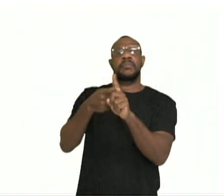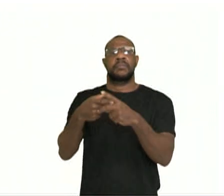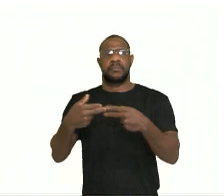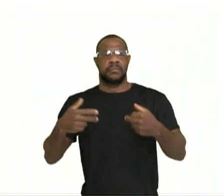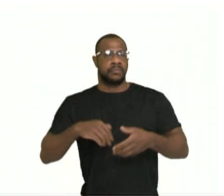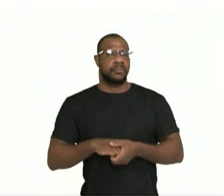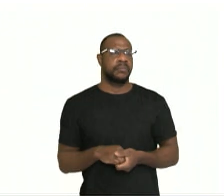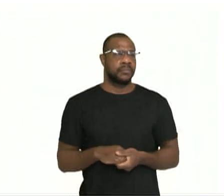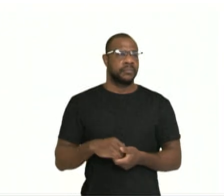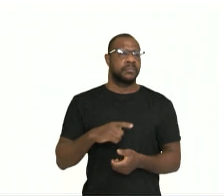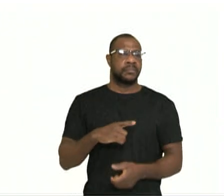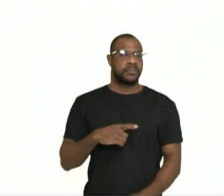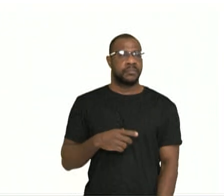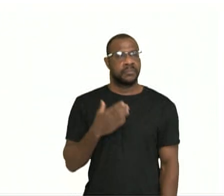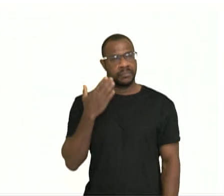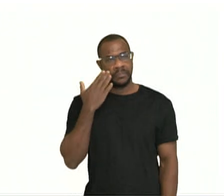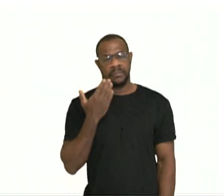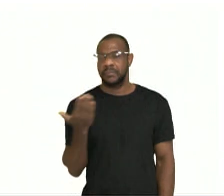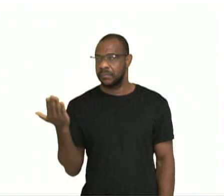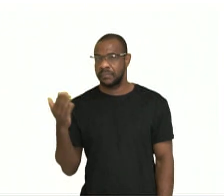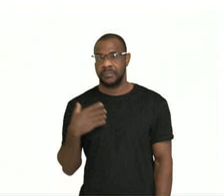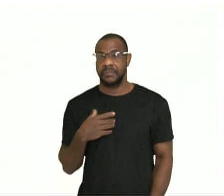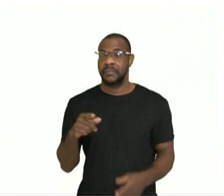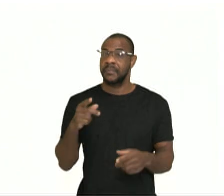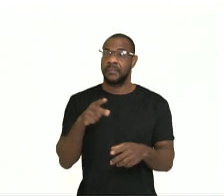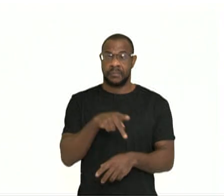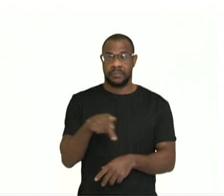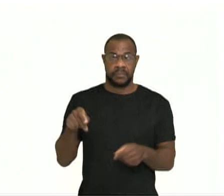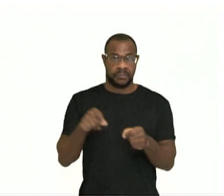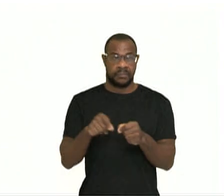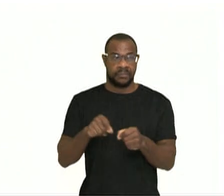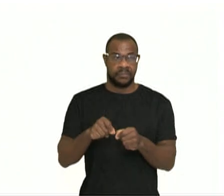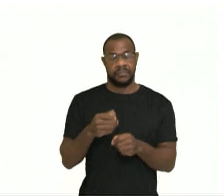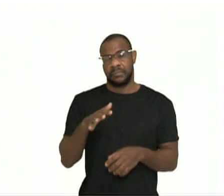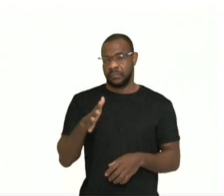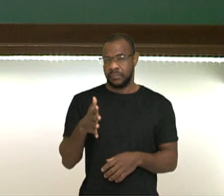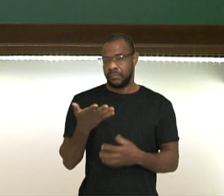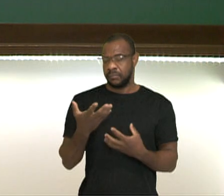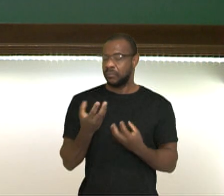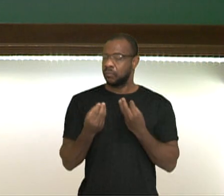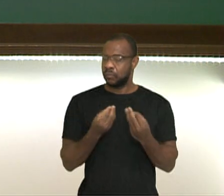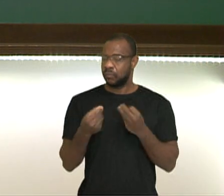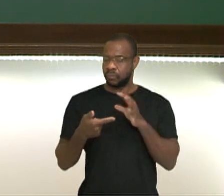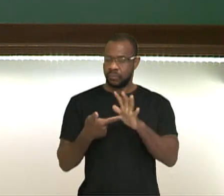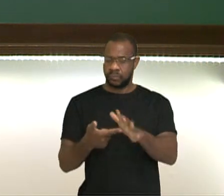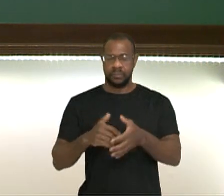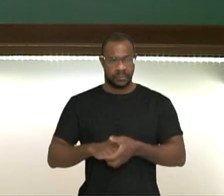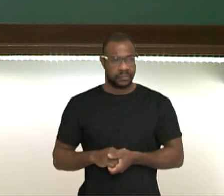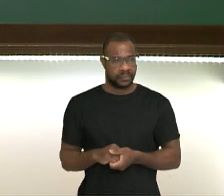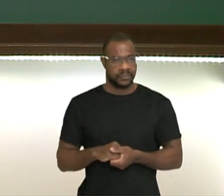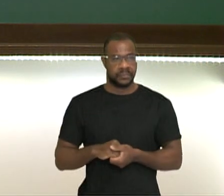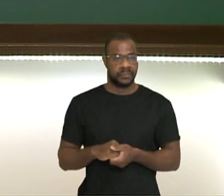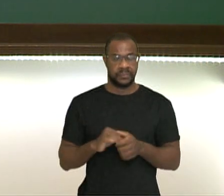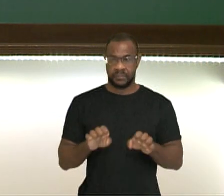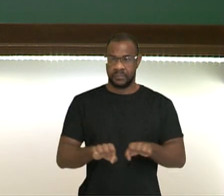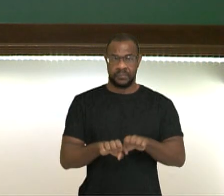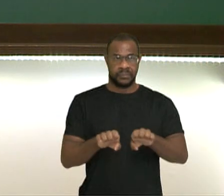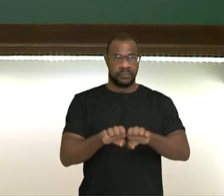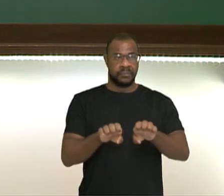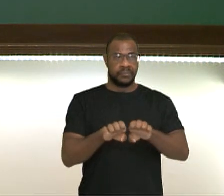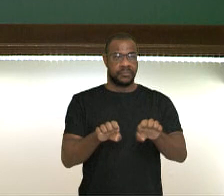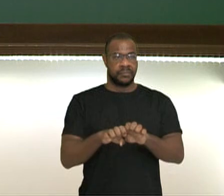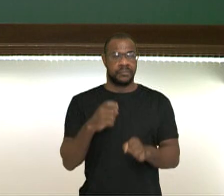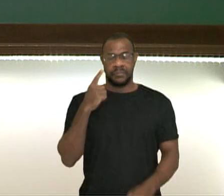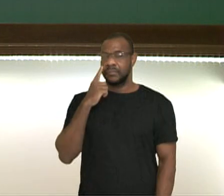nossa corda indiana, para vocês darem uma olhadinha. Então vamos lá. Eu peguei essa estrutura aqui,